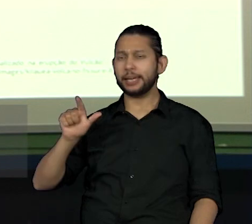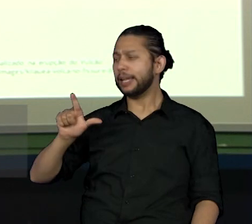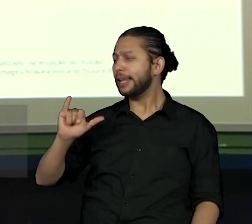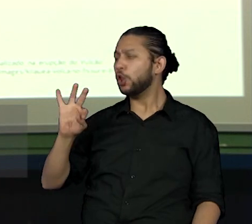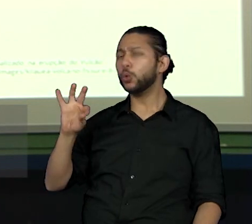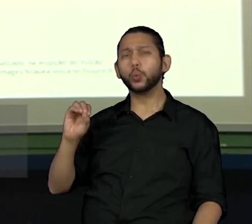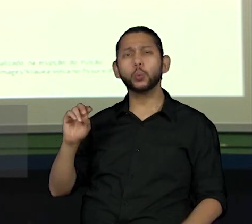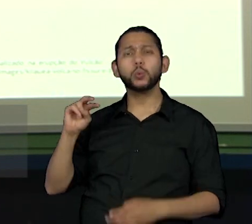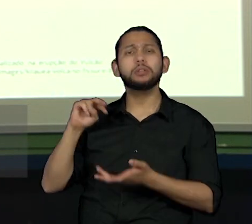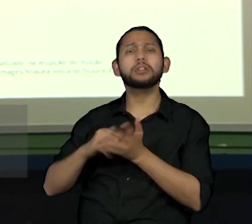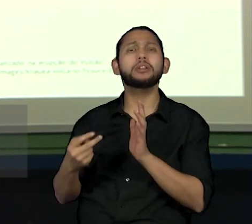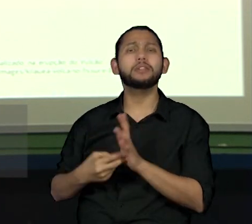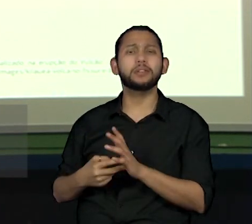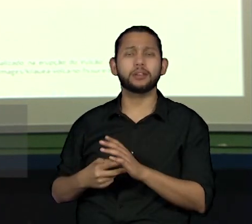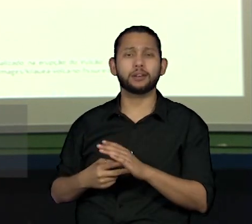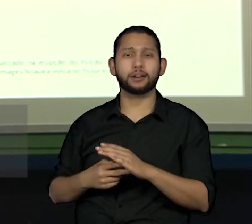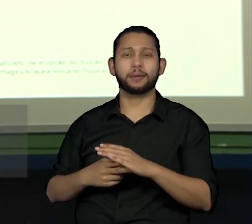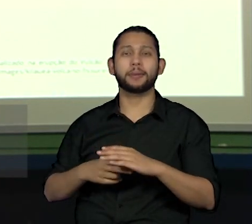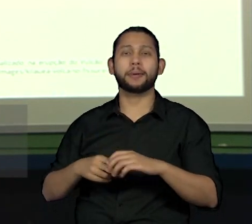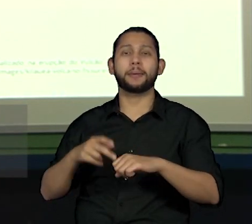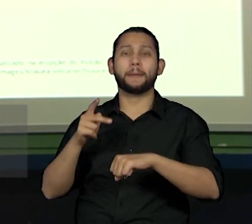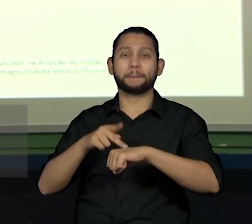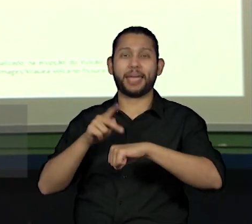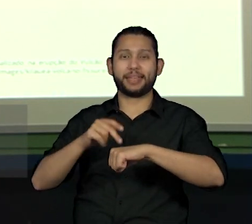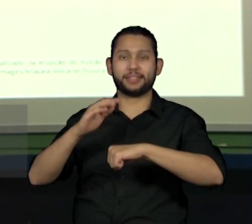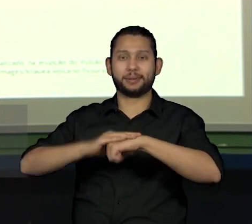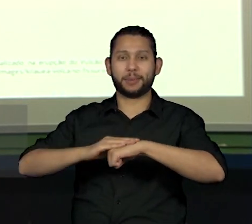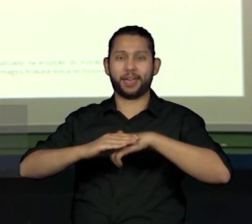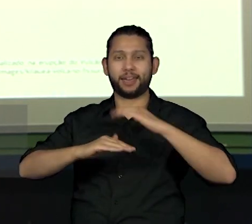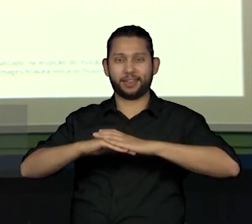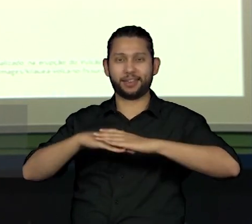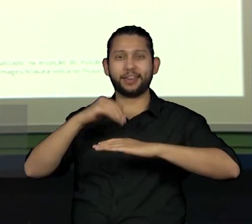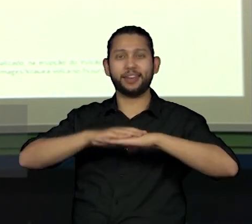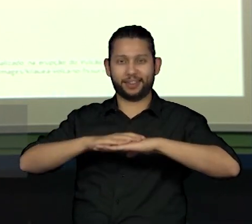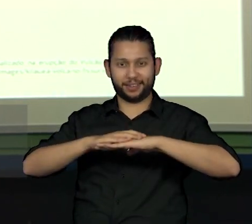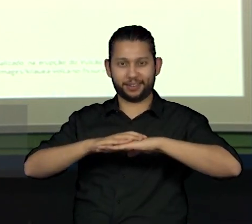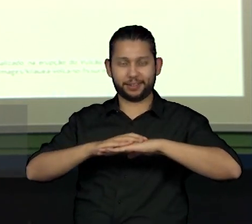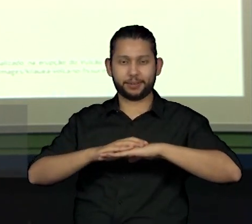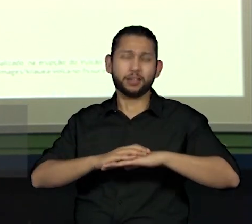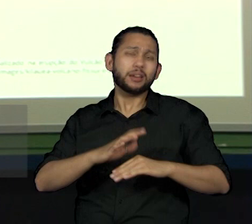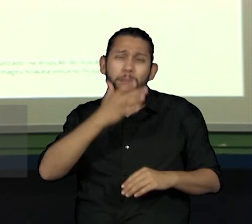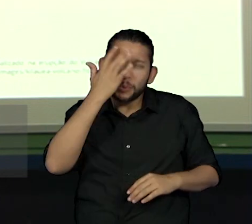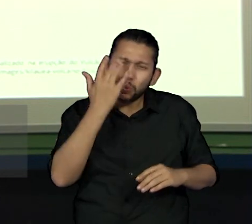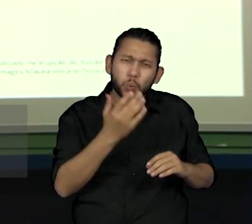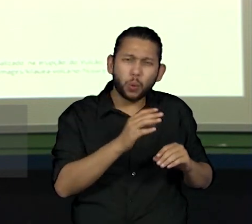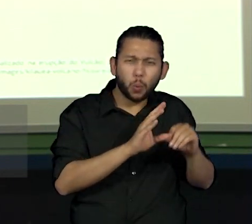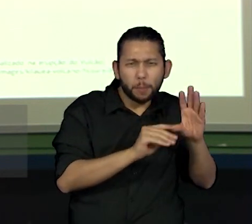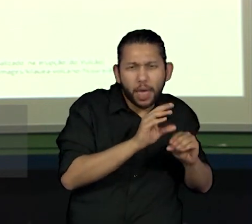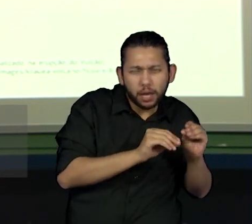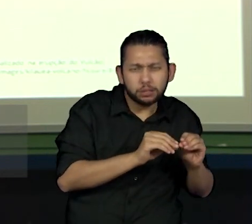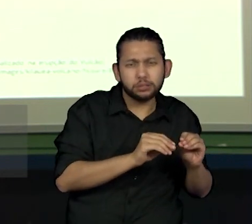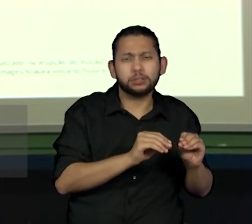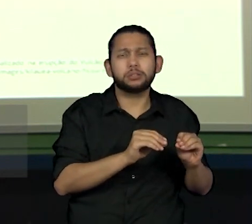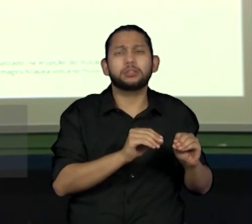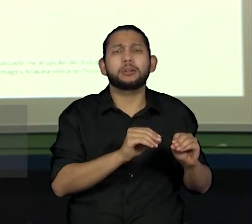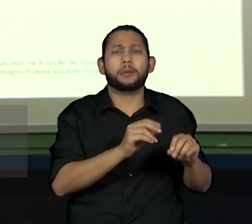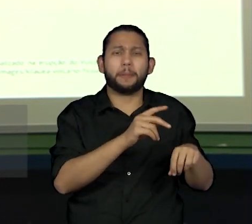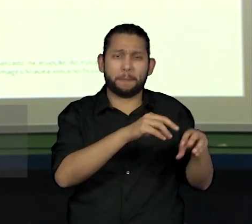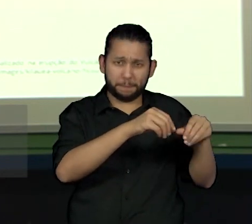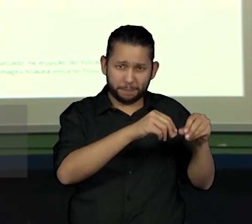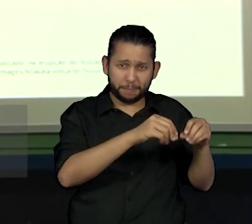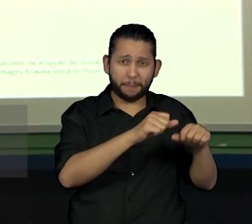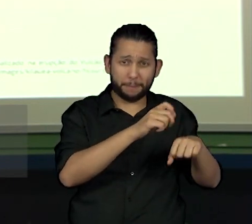que é melhor, né? A rocha dá um caráter mais científico. Pedra é quando o ser humano interfere nela. Então, o que seria a